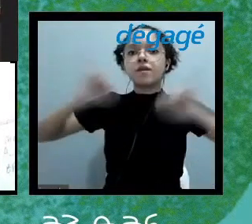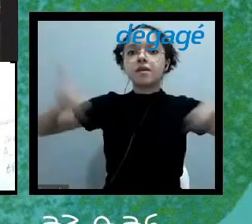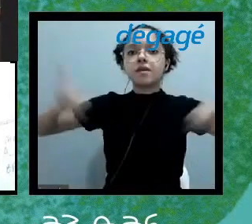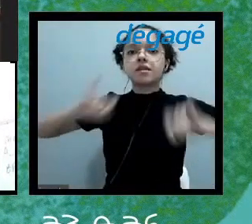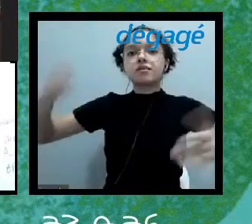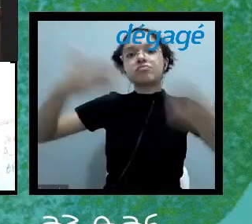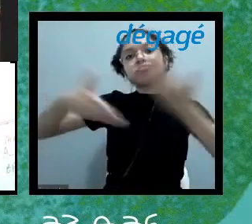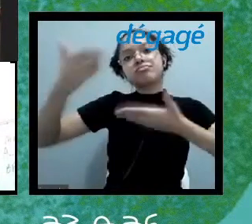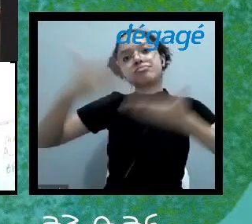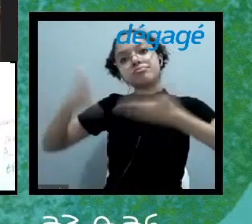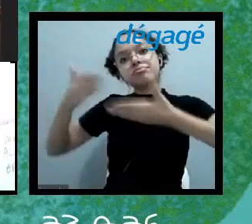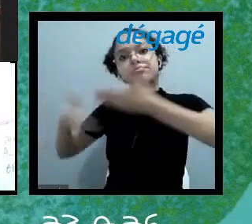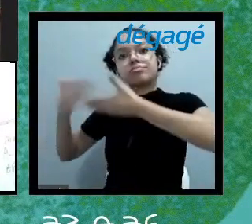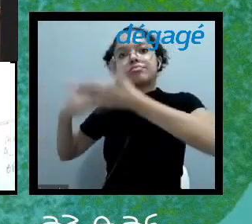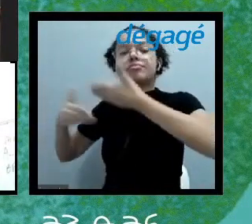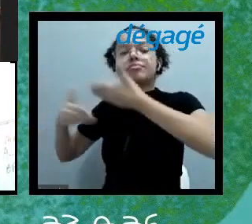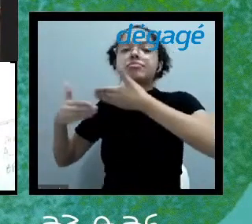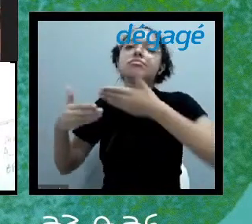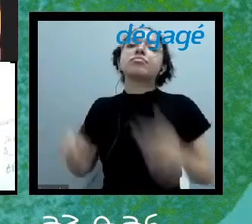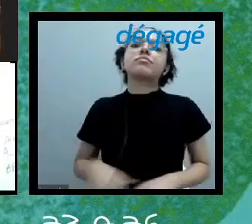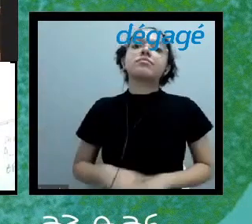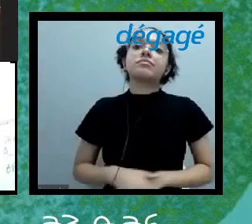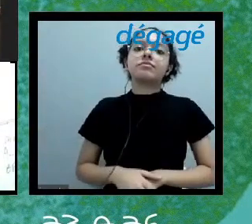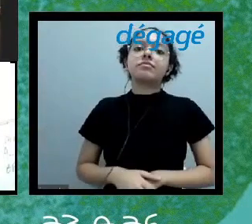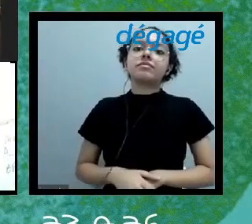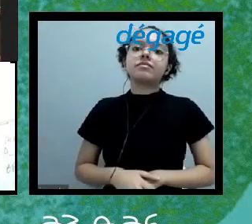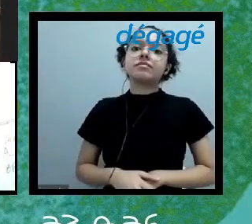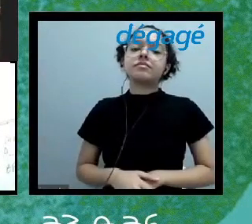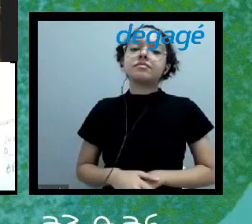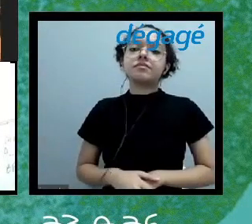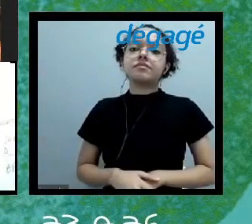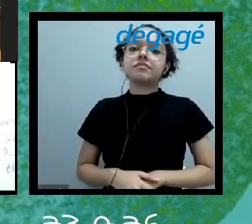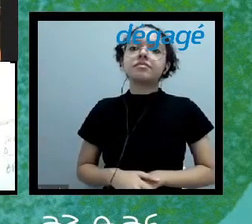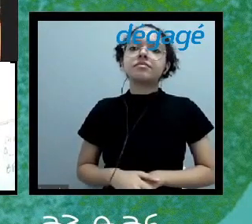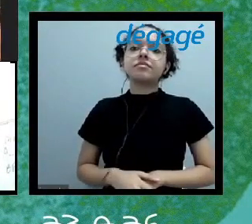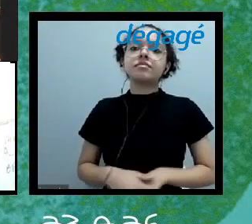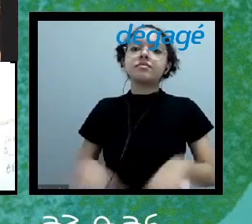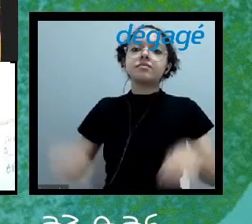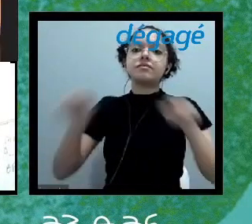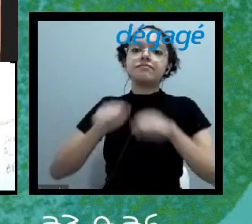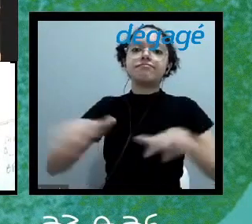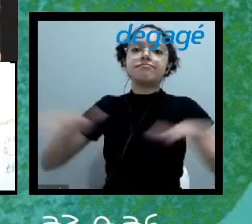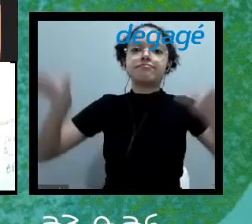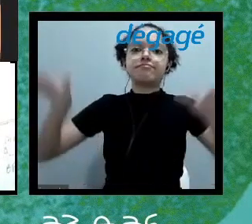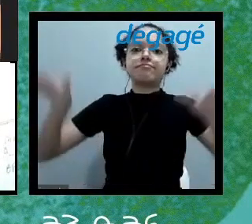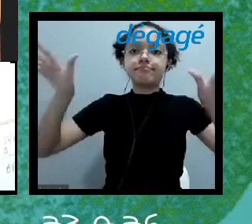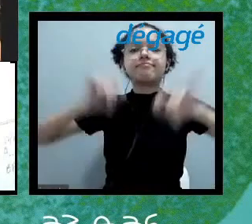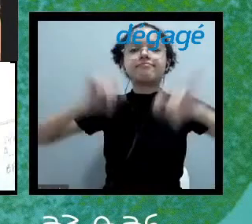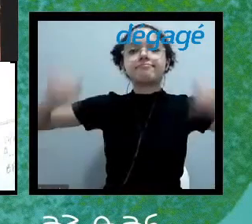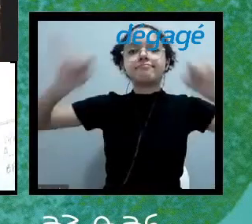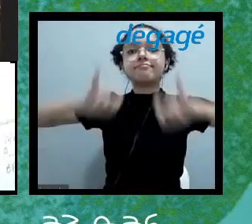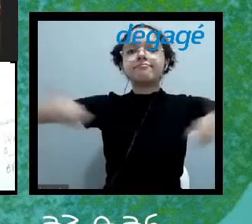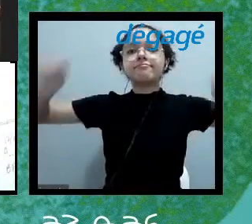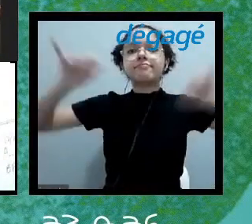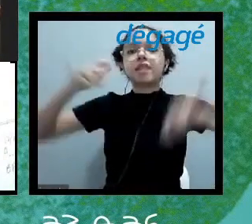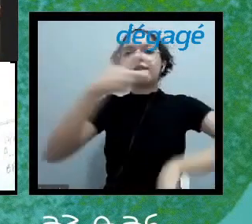reter as informações da geração anterior, né? Suas técnicas, culturas, vacinas,